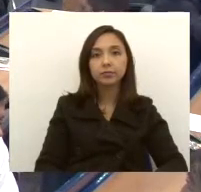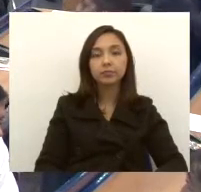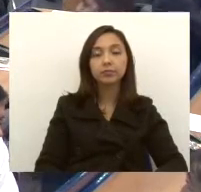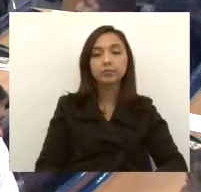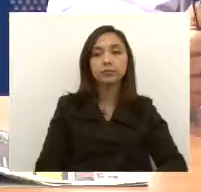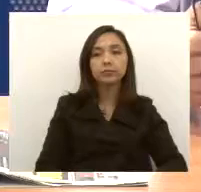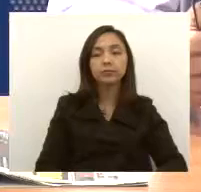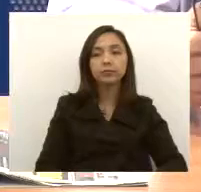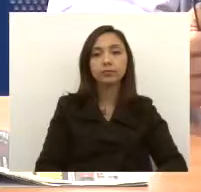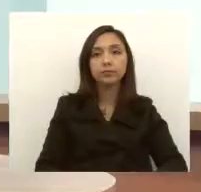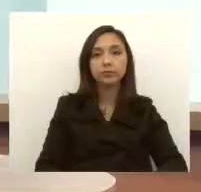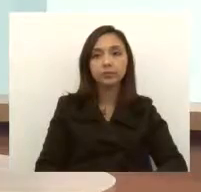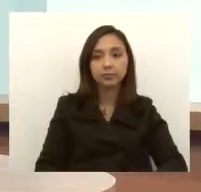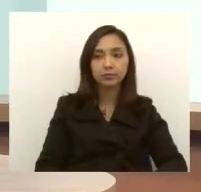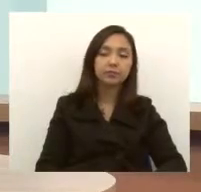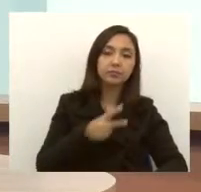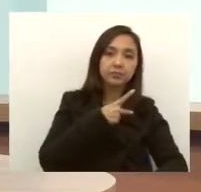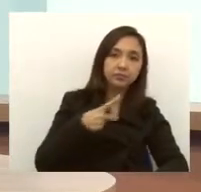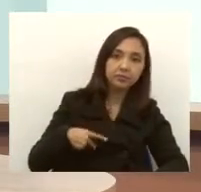Senhor presidente, nobres vereadores,